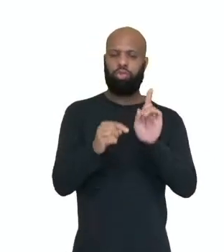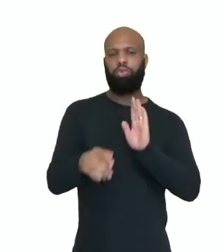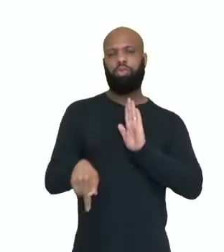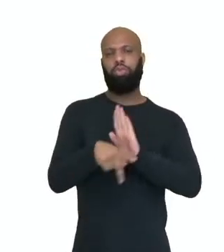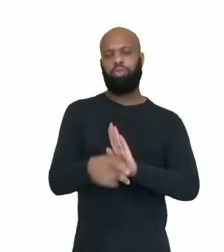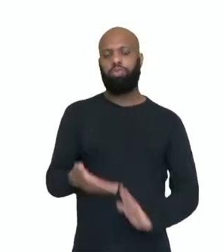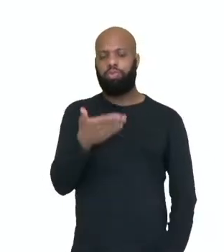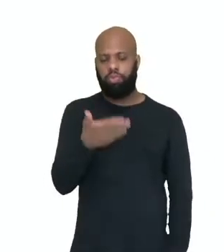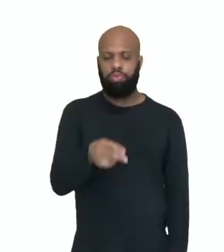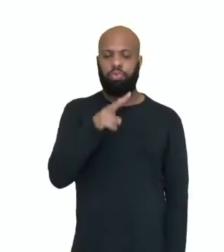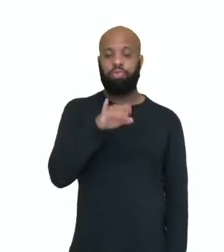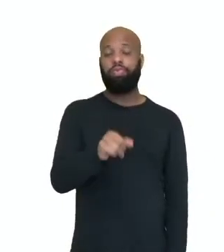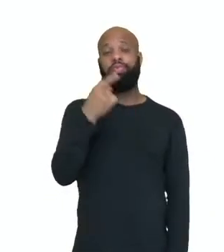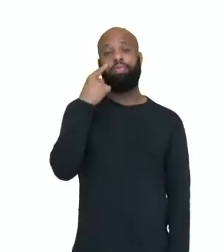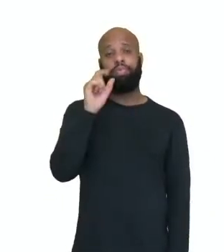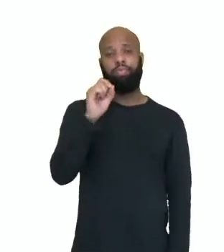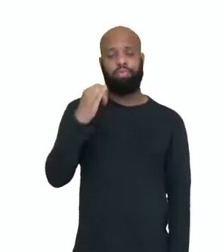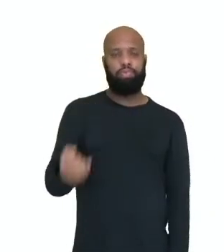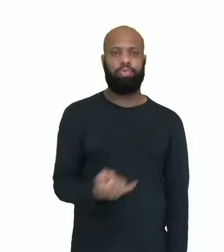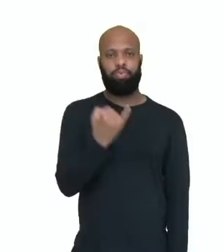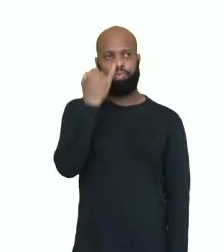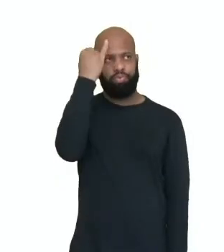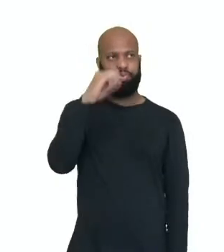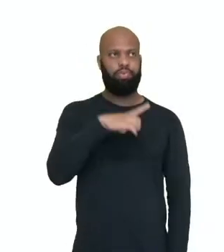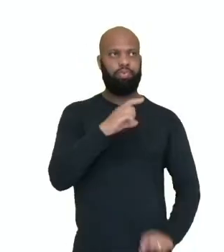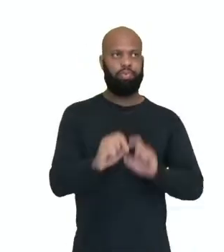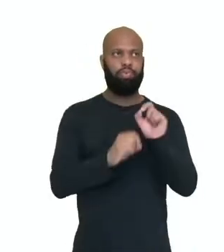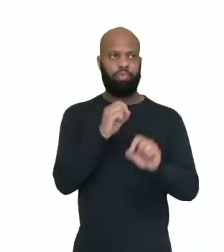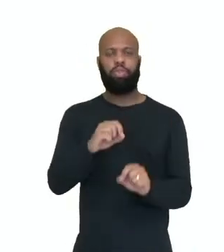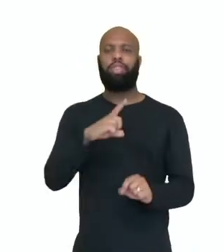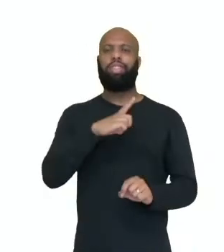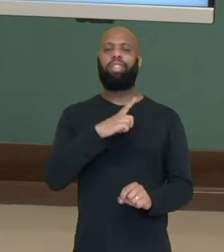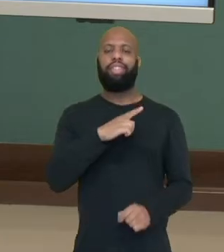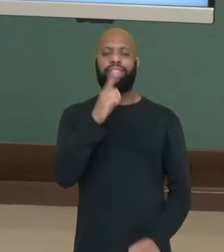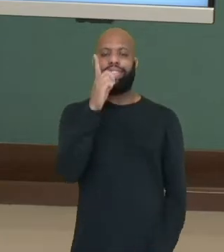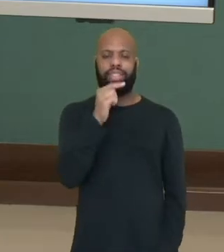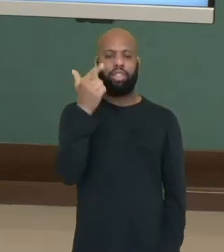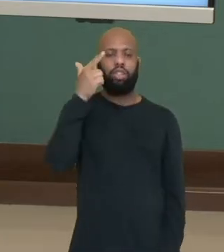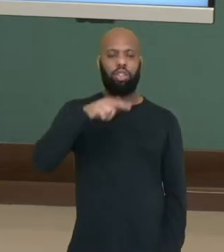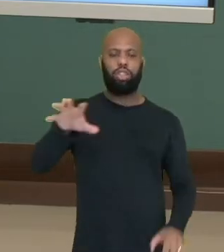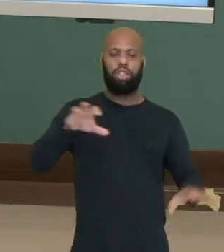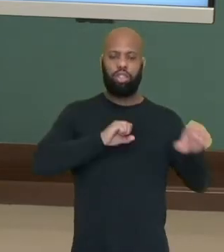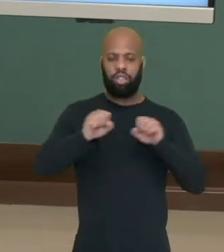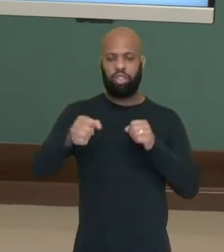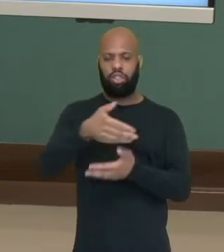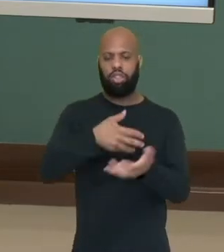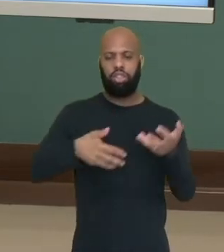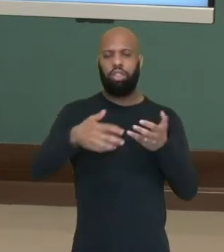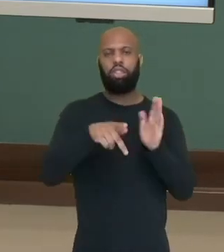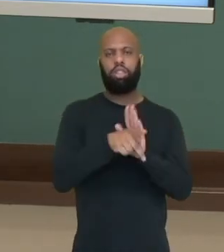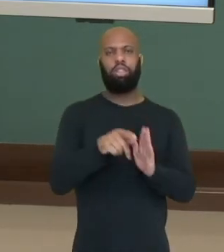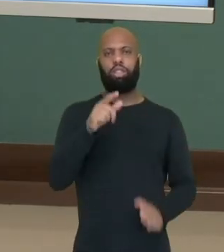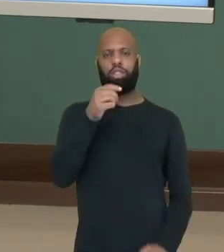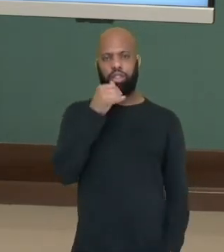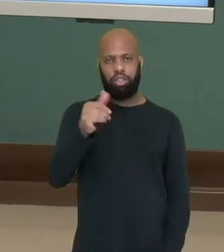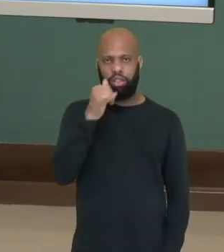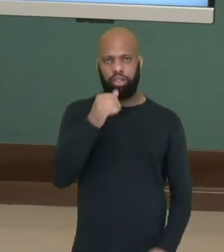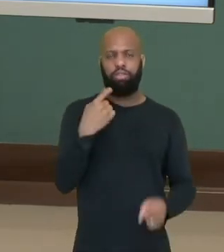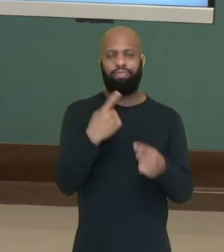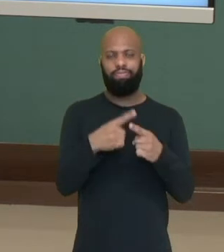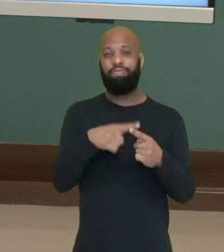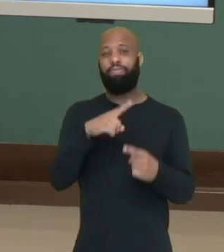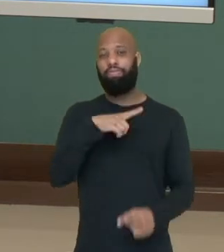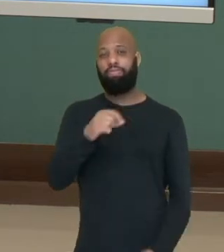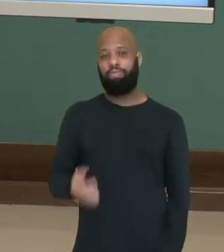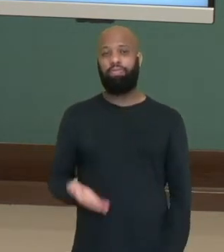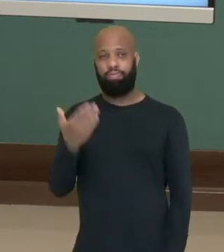eletrólise, leva-se em consideração a autoionização da água. Então veja só, nesse momento que eu tenho eletrólise em solução aquosa, eu